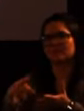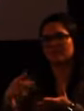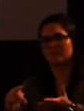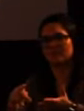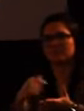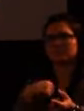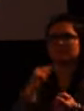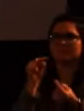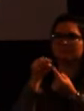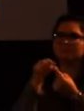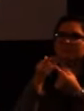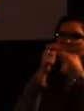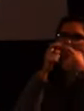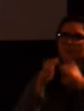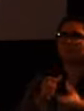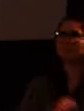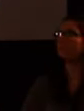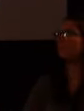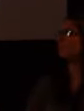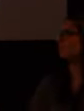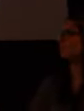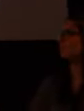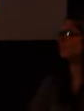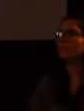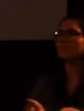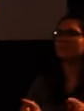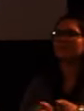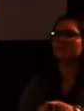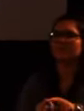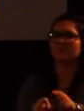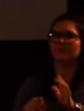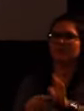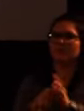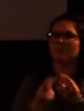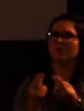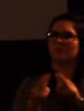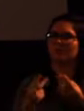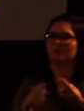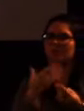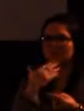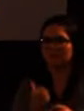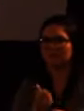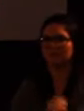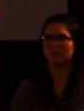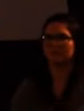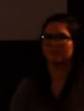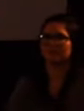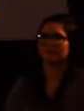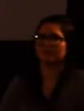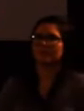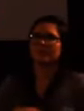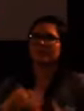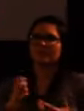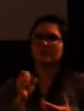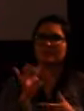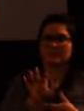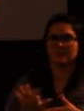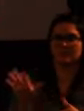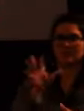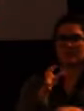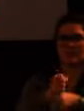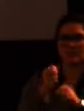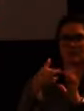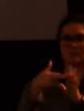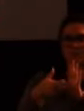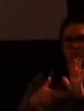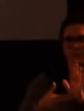espera. Pode passar, por favor. Como uma outra inovação, esse conjunto de regramento, quando a gente fala de parcelamento